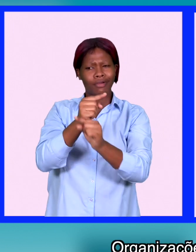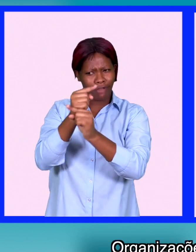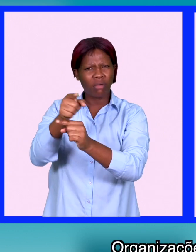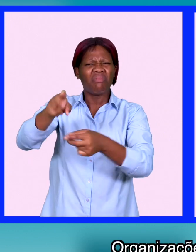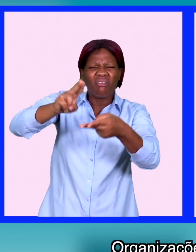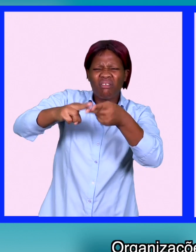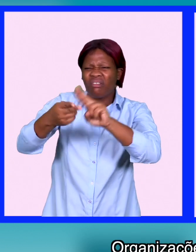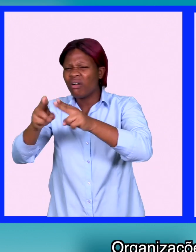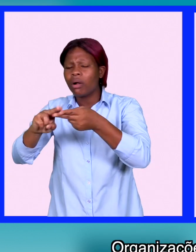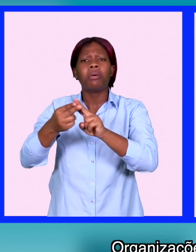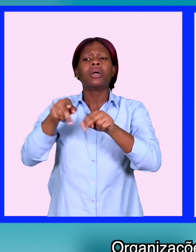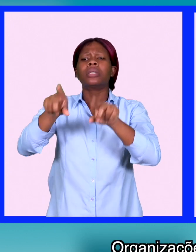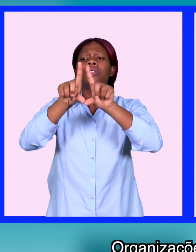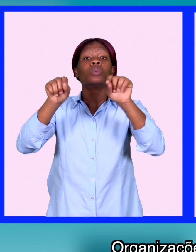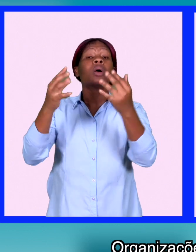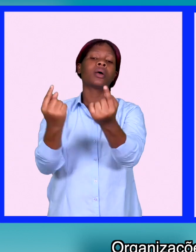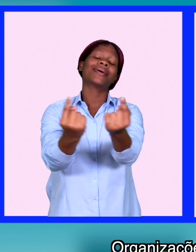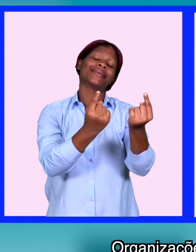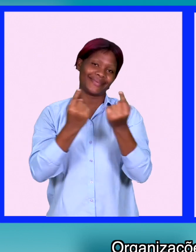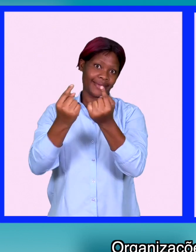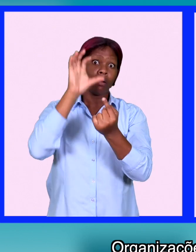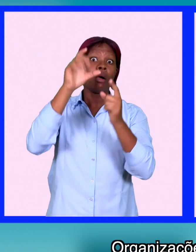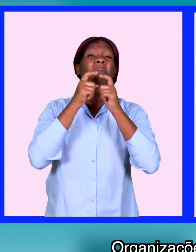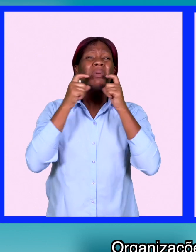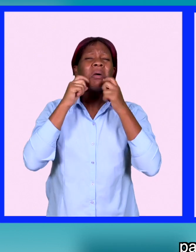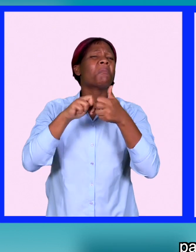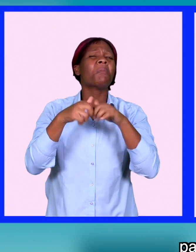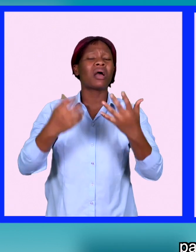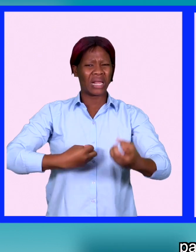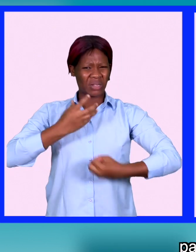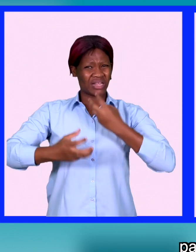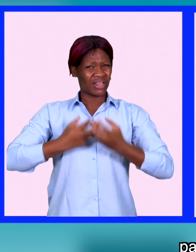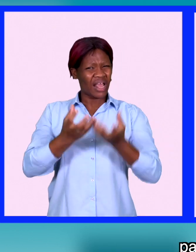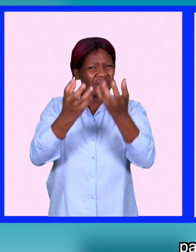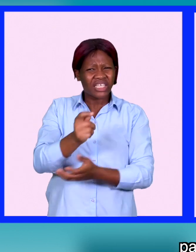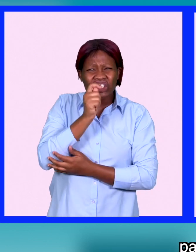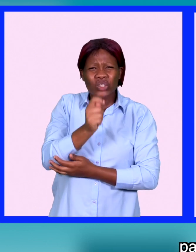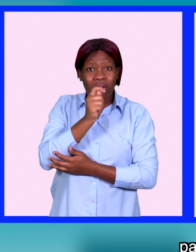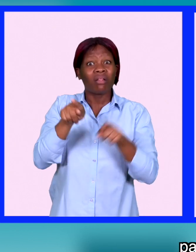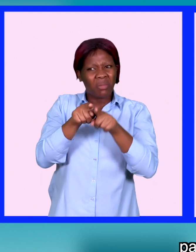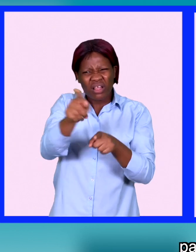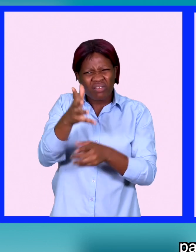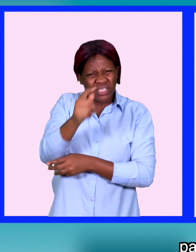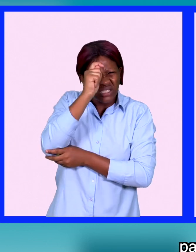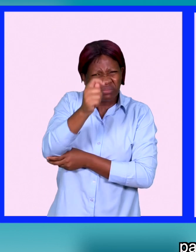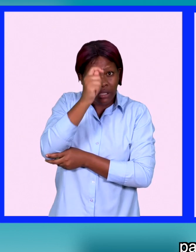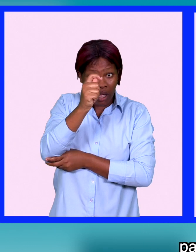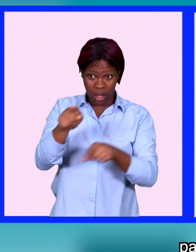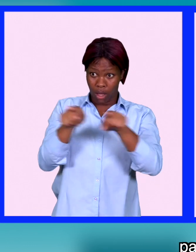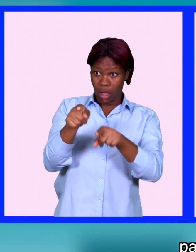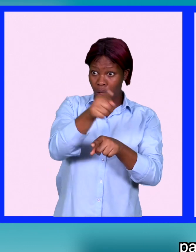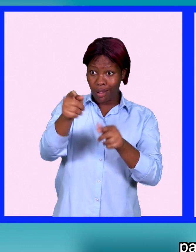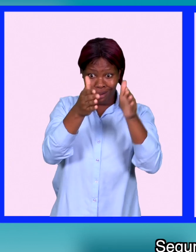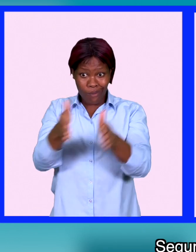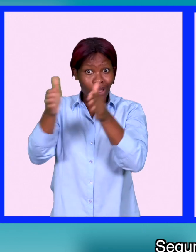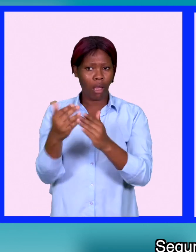Organizações da sociedade civil e jornalistas reuniram-se em Maputo para refletir sobre o estágio da liberdade de imprensa no